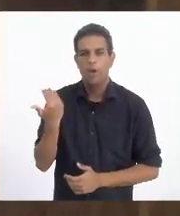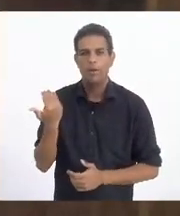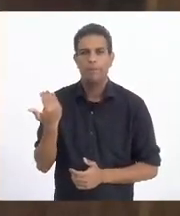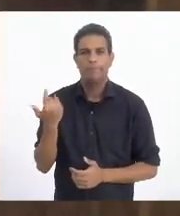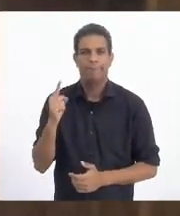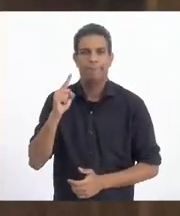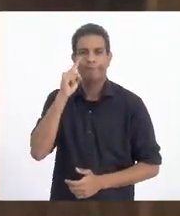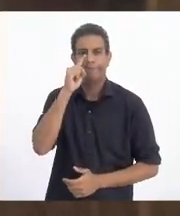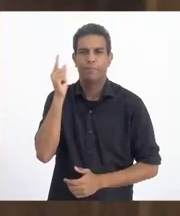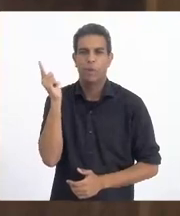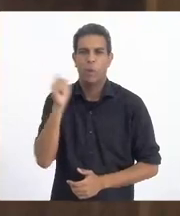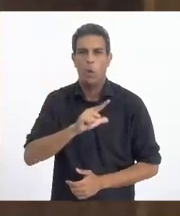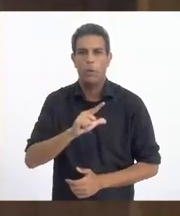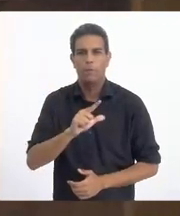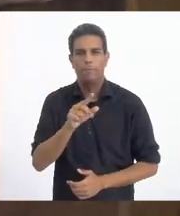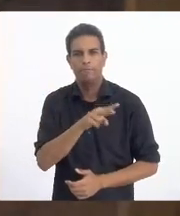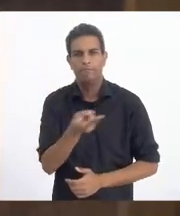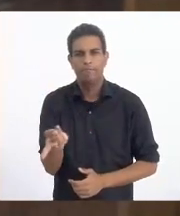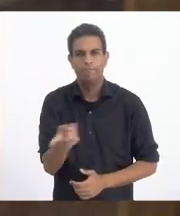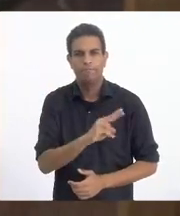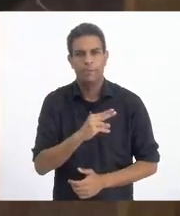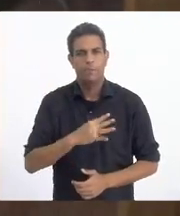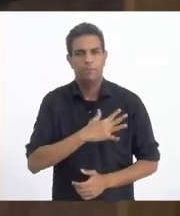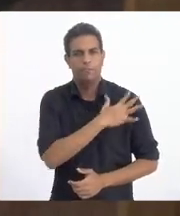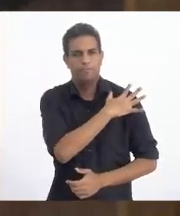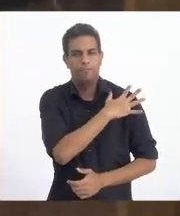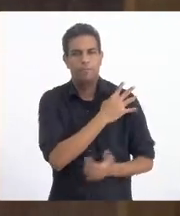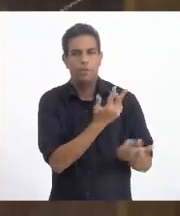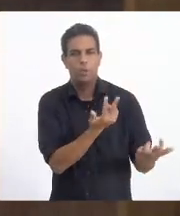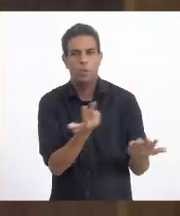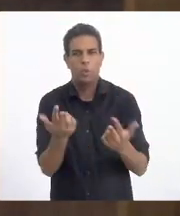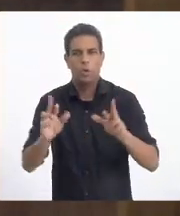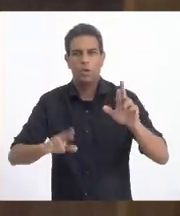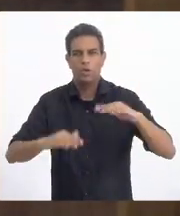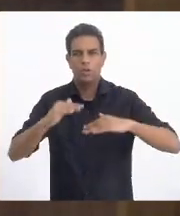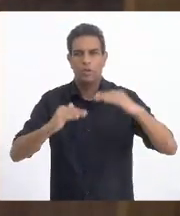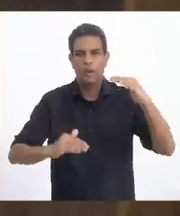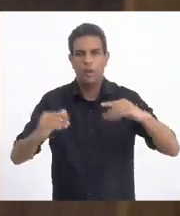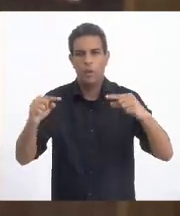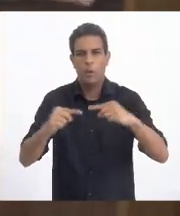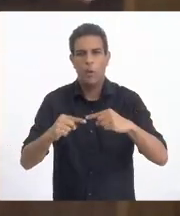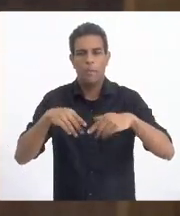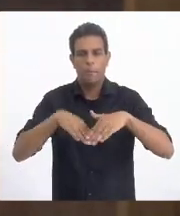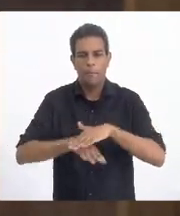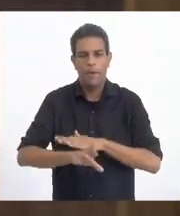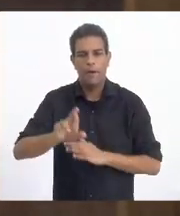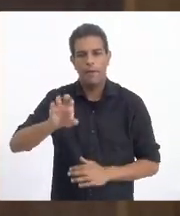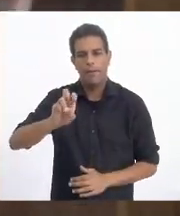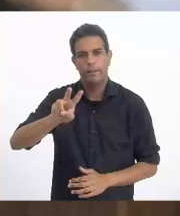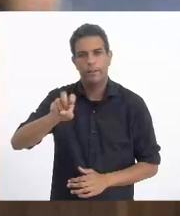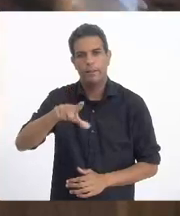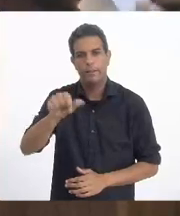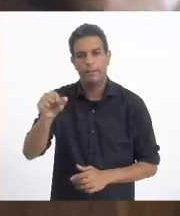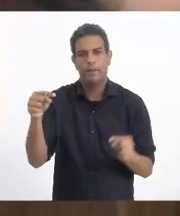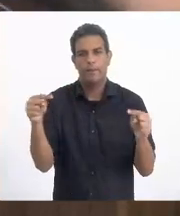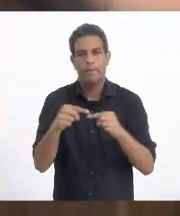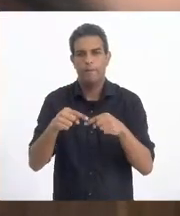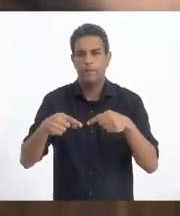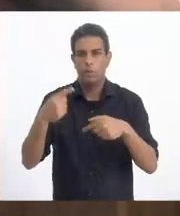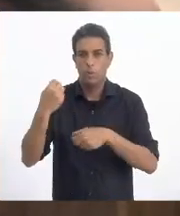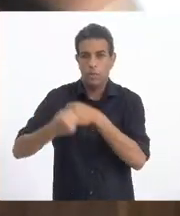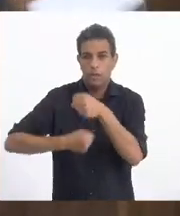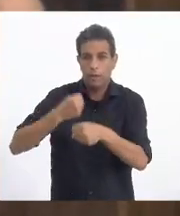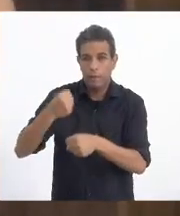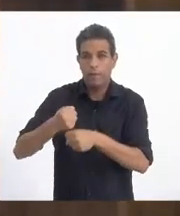a outra vai ganhar. Então, dois subtenentes vão ganhar salários diferentes na reserva, a partir do ano que